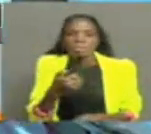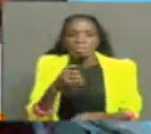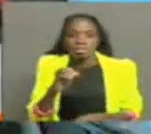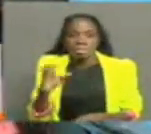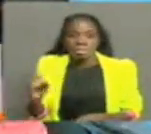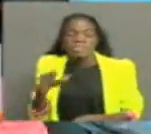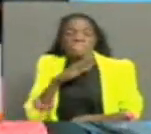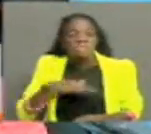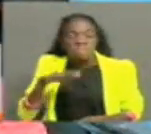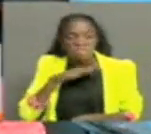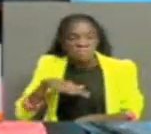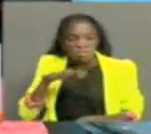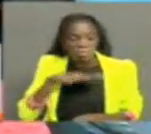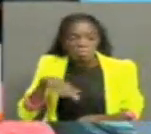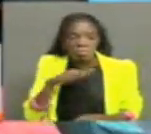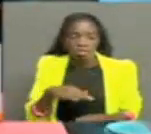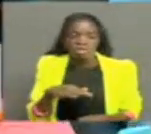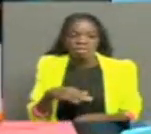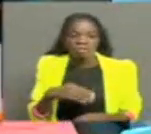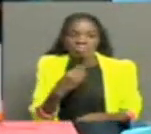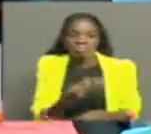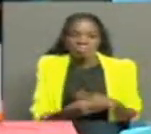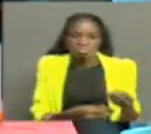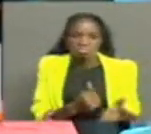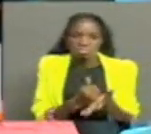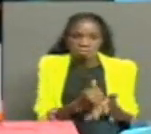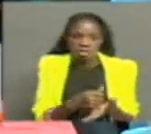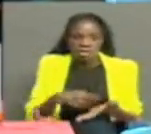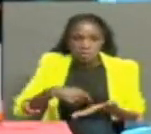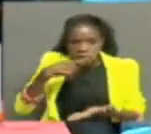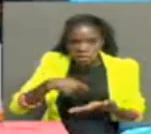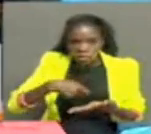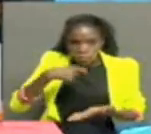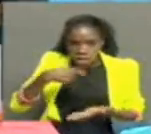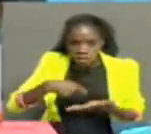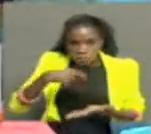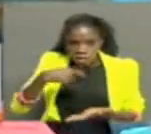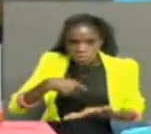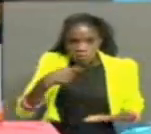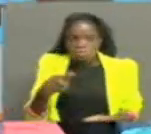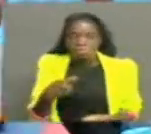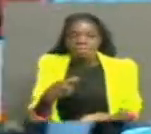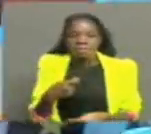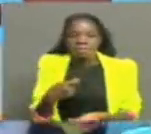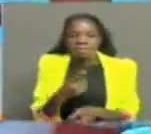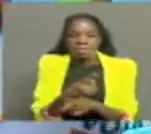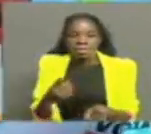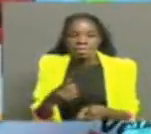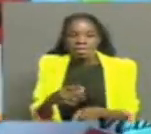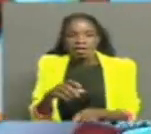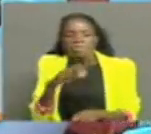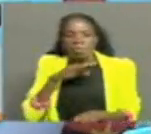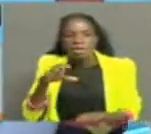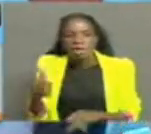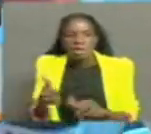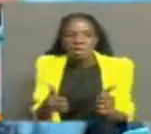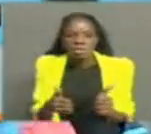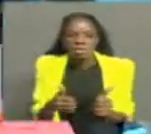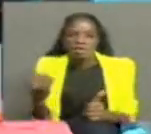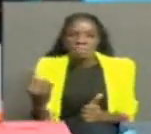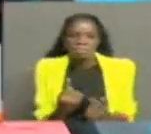famílias na distribuição das sopas, porque aquelas que não puderam chegar por força de